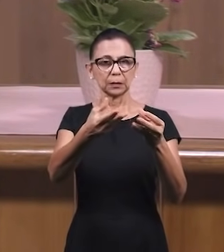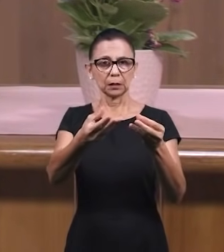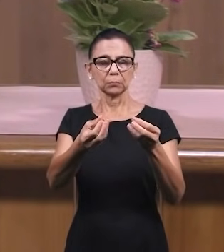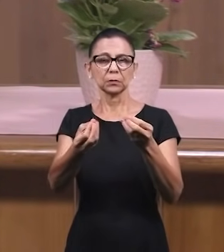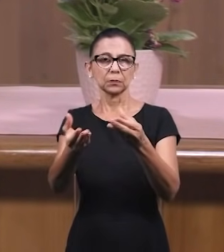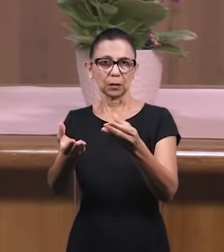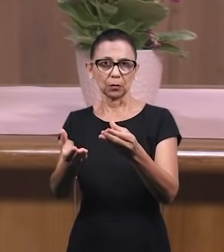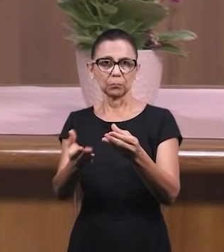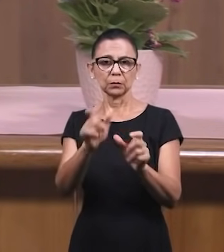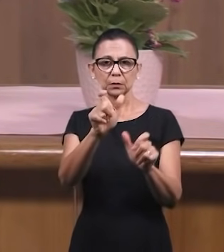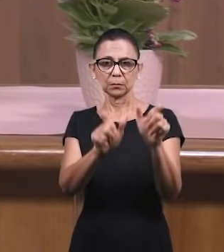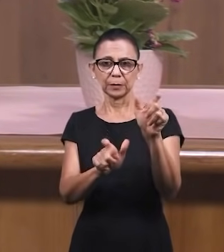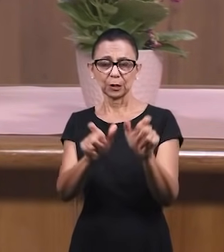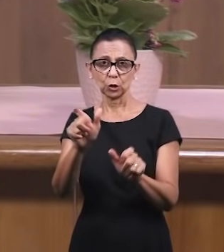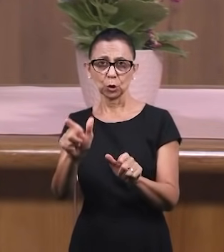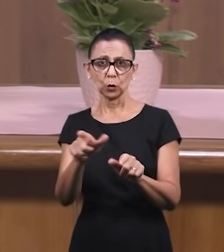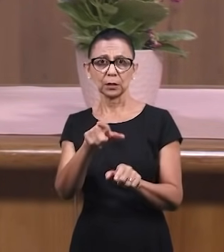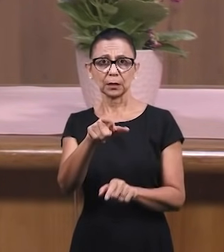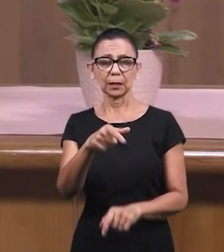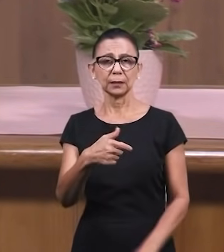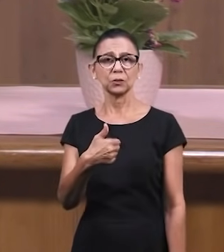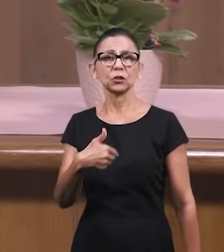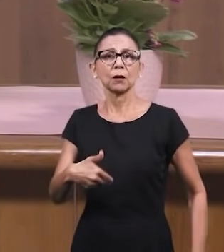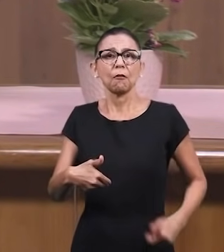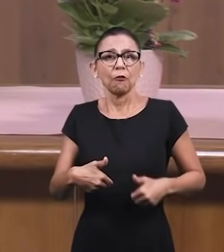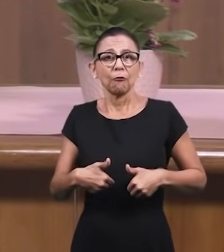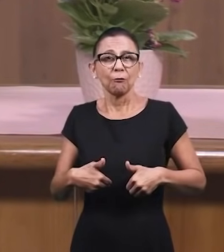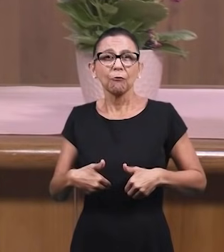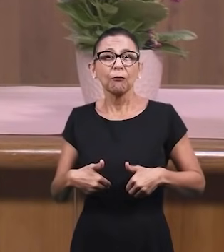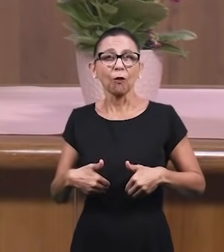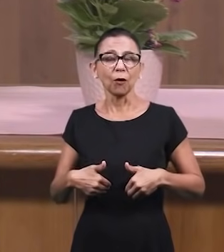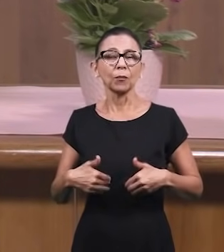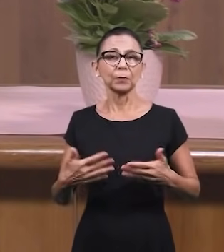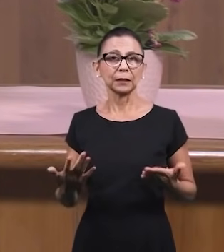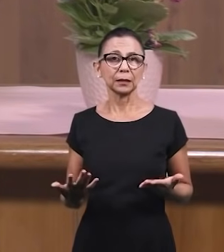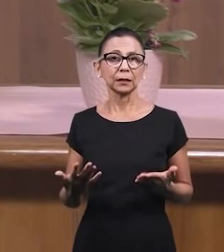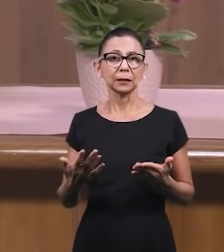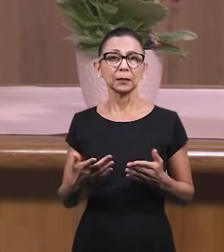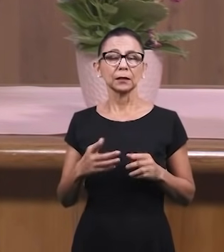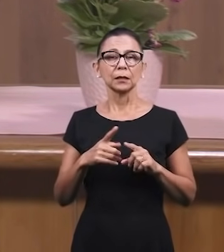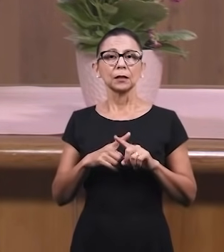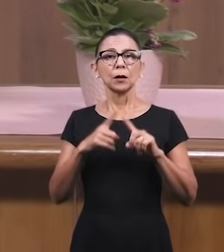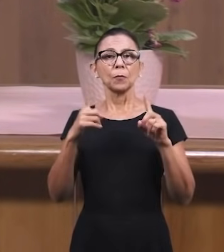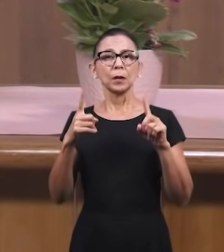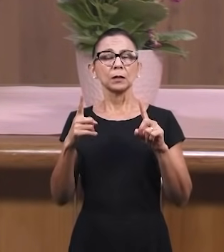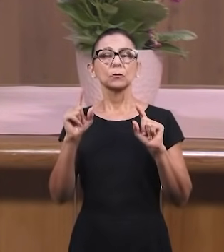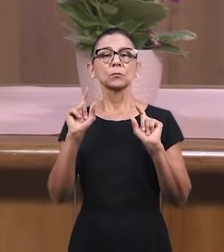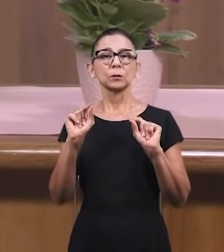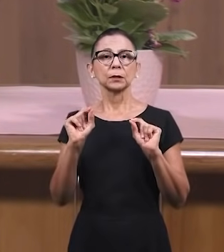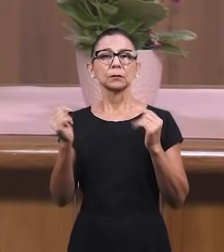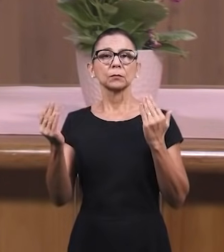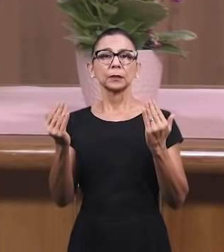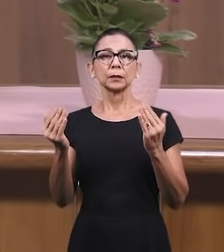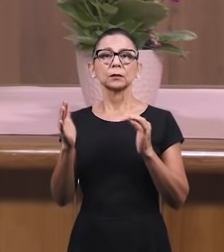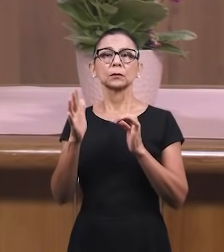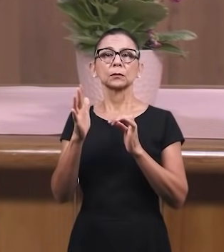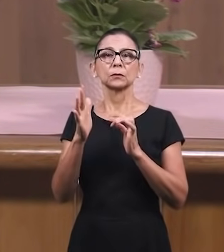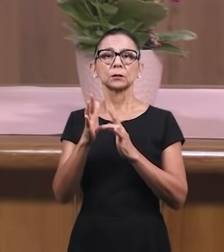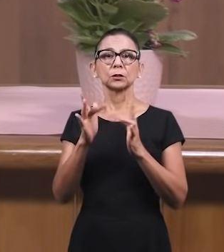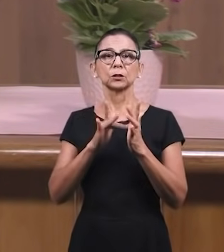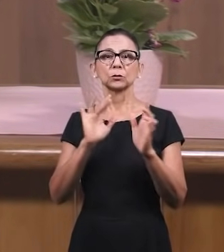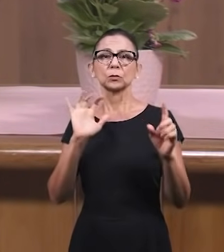Deus tem para dar ao homem. E não importa a quantidade, mas o Senhor é provedor para dar ao